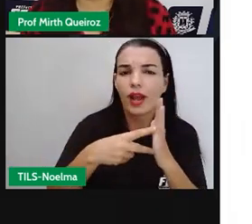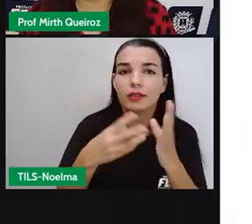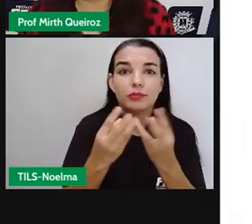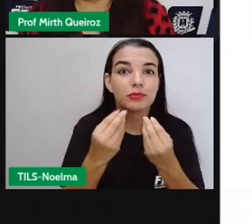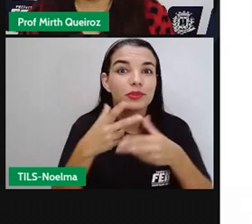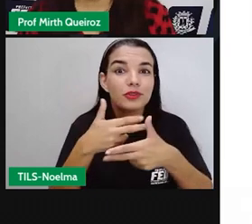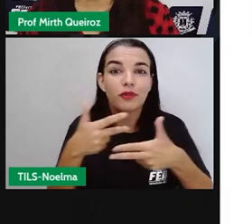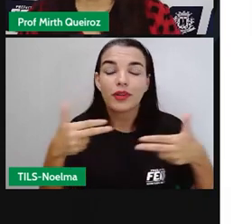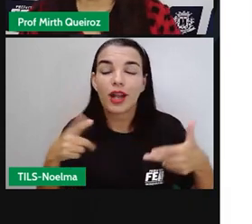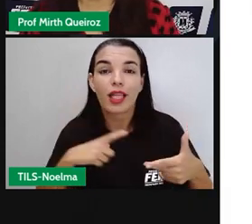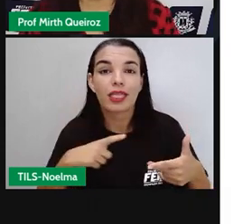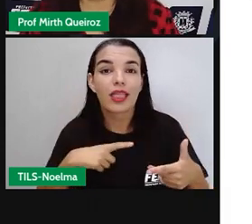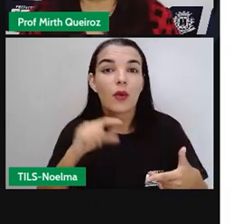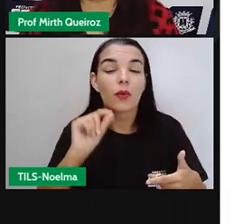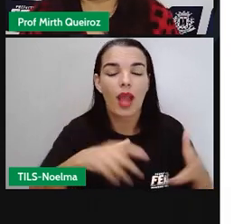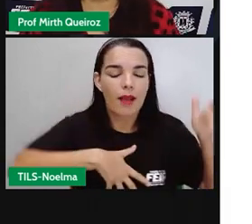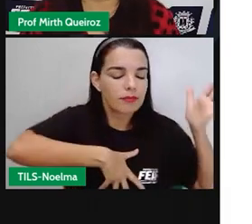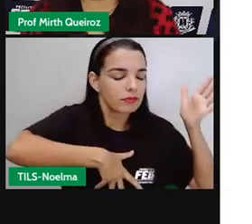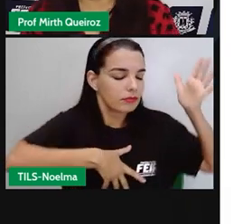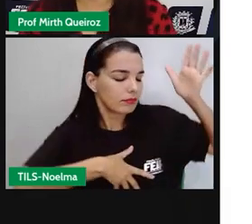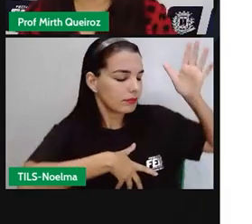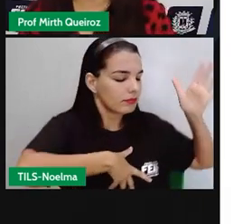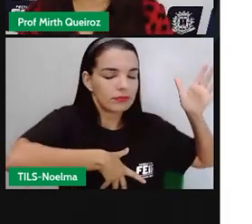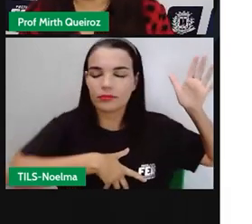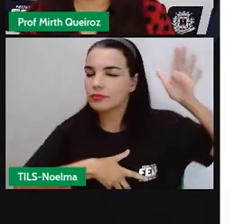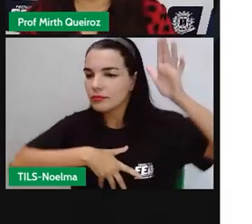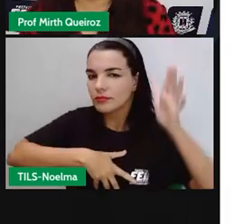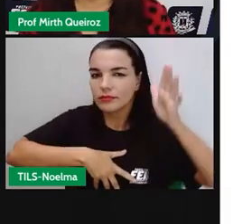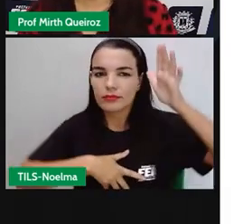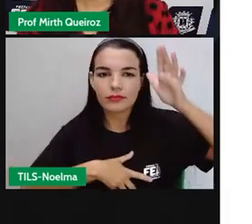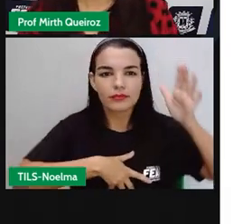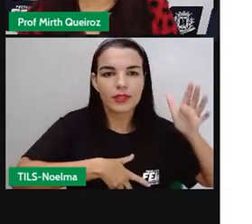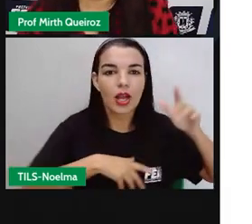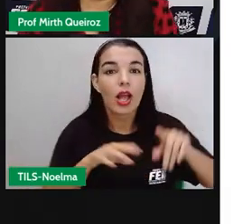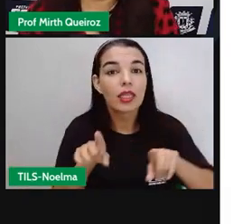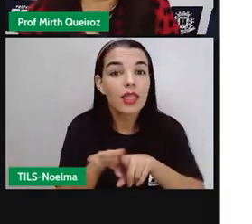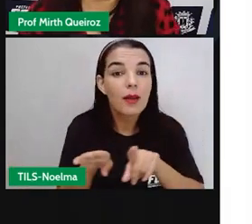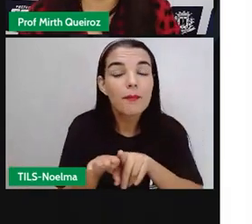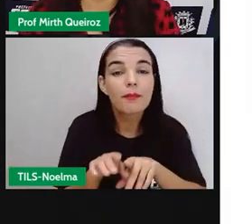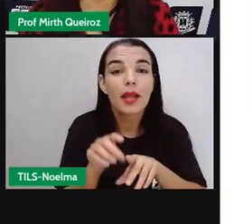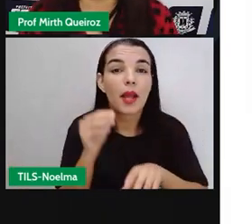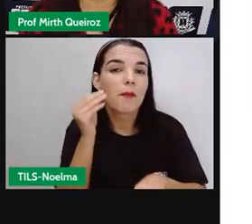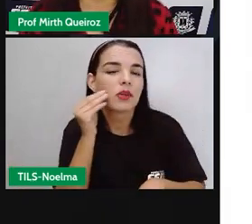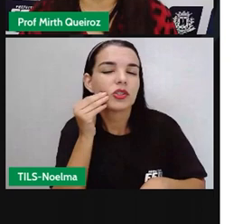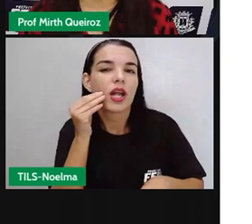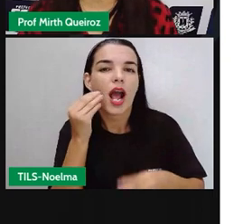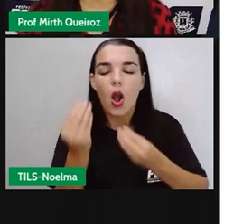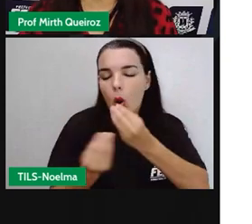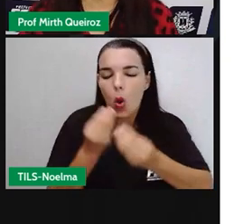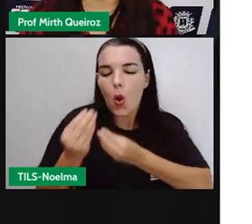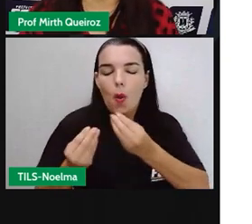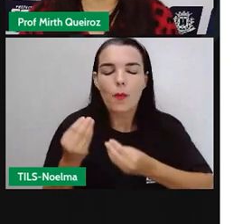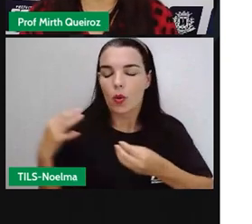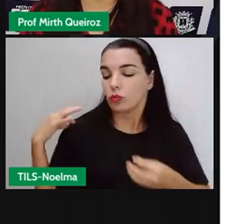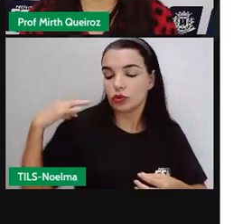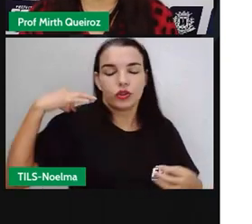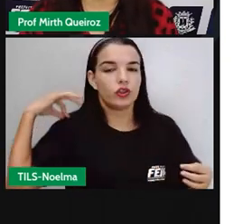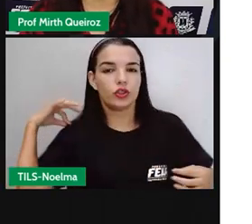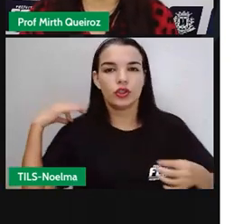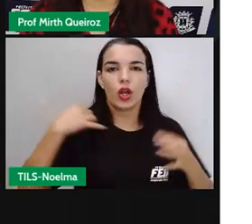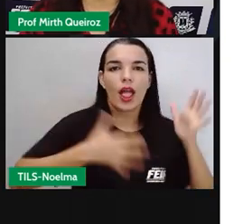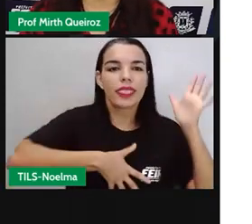para designar o ritmo musical, que é o ritmo forró, como também um estilo de dança e mesmo